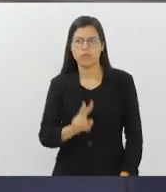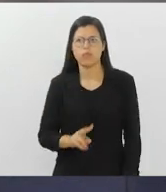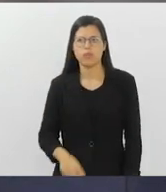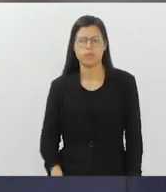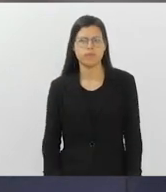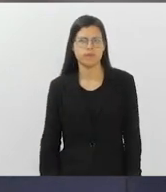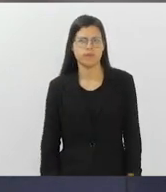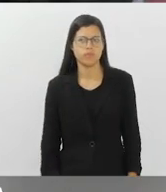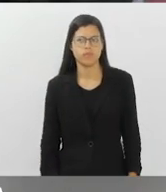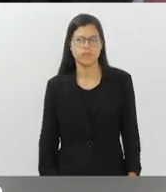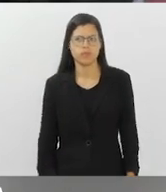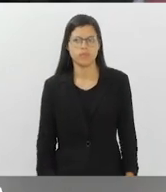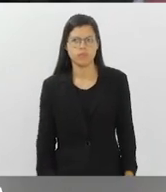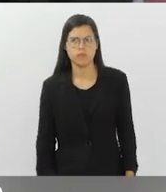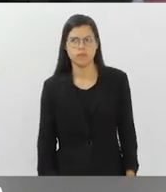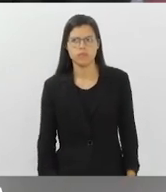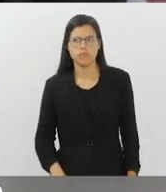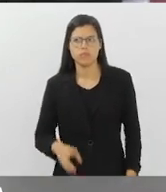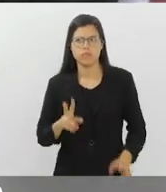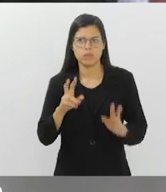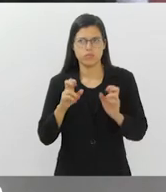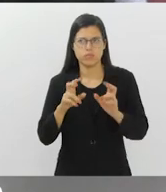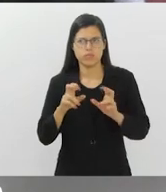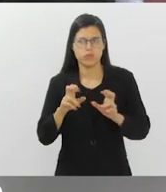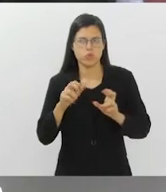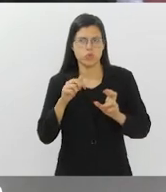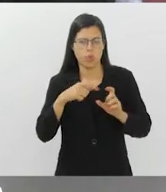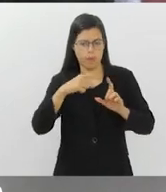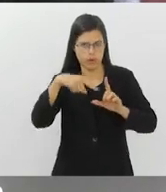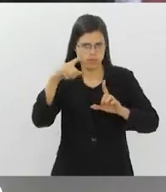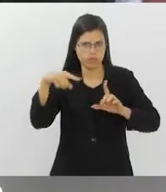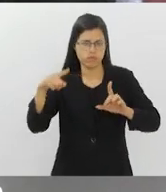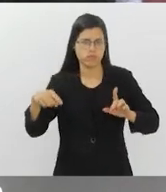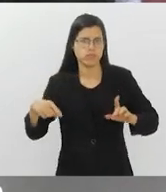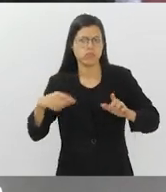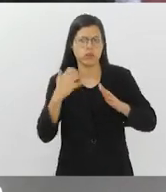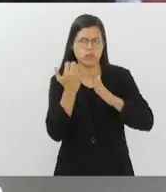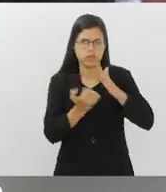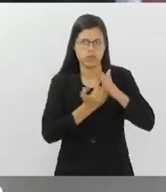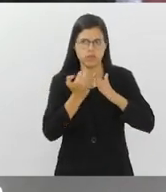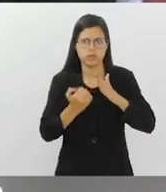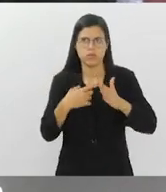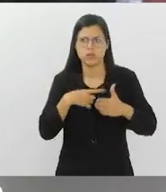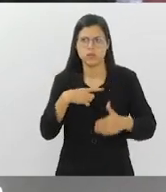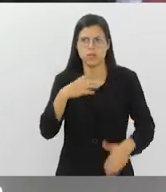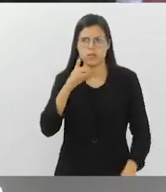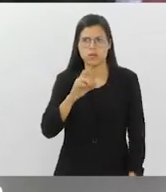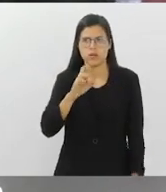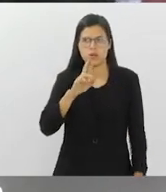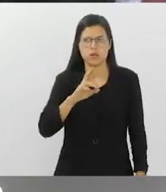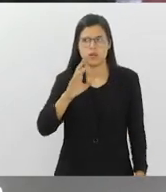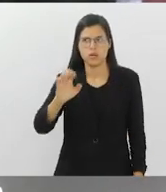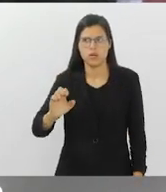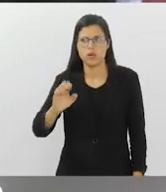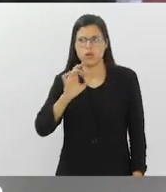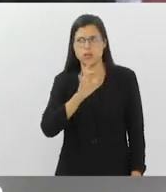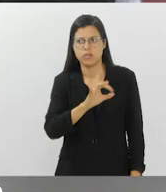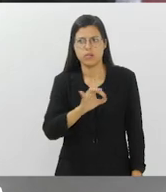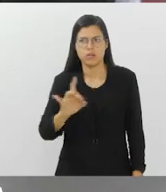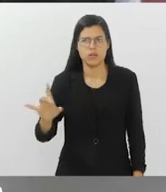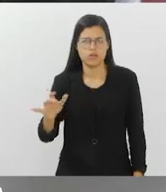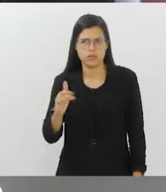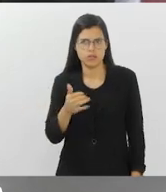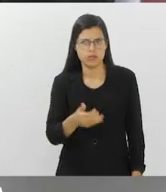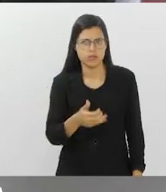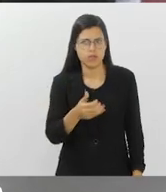questão dos balanços das operadoras. Tem informações claras com relação à DRE de cada uma das operadoras, das 671